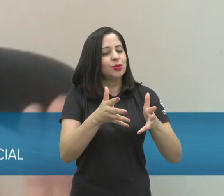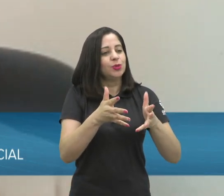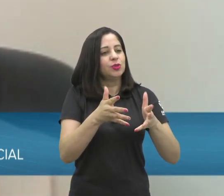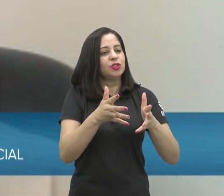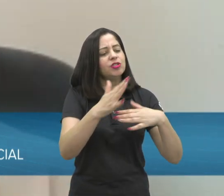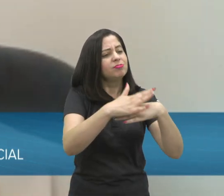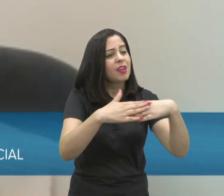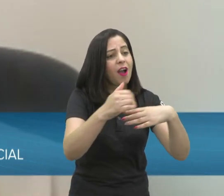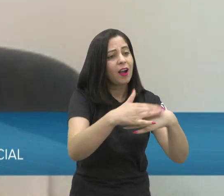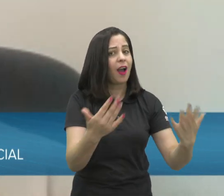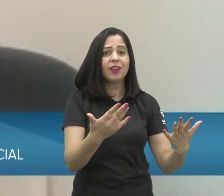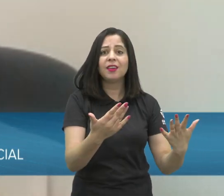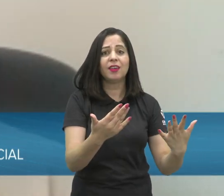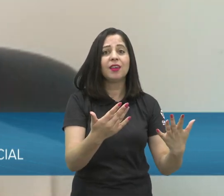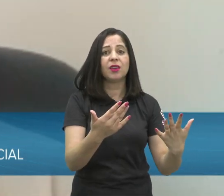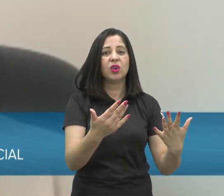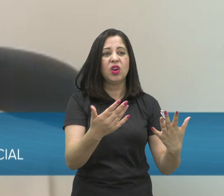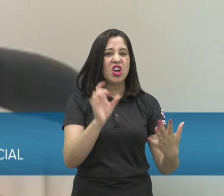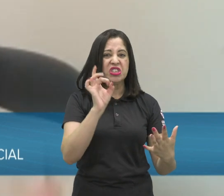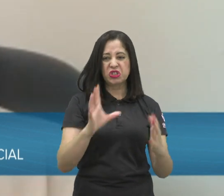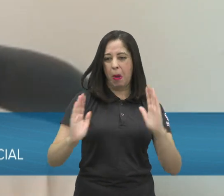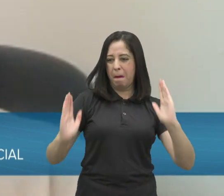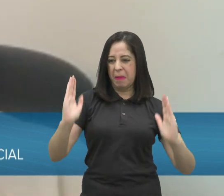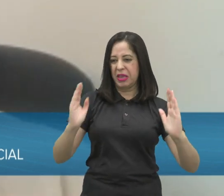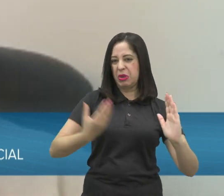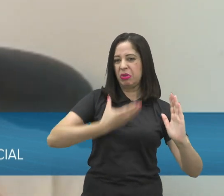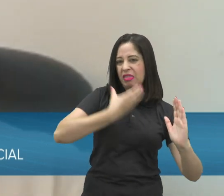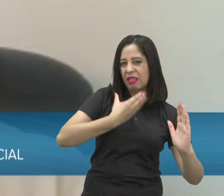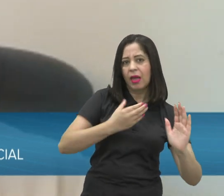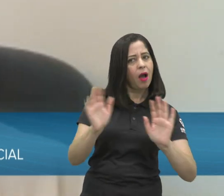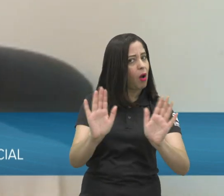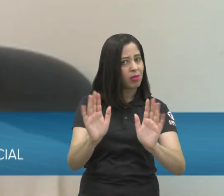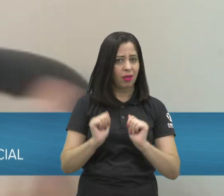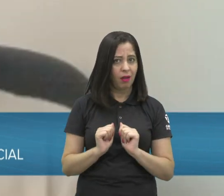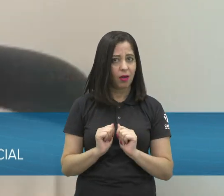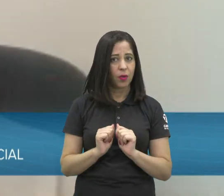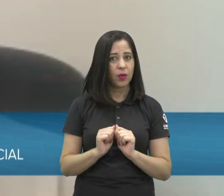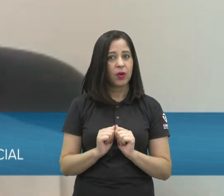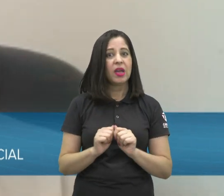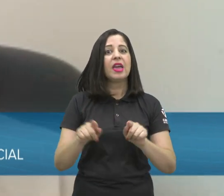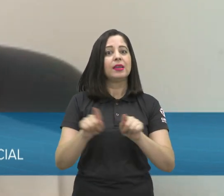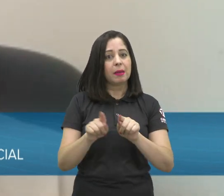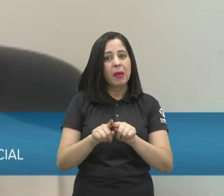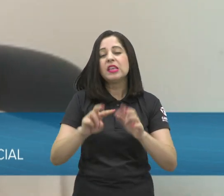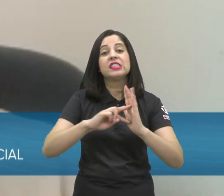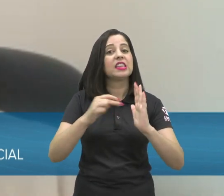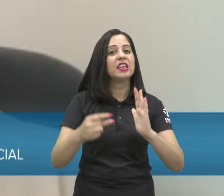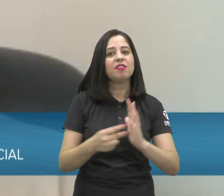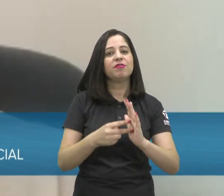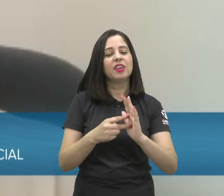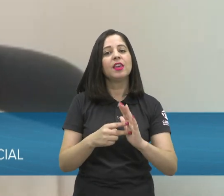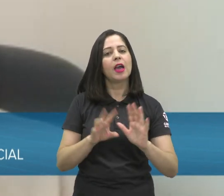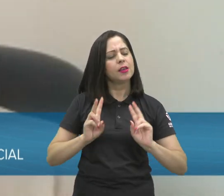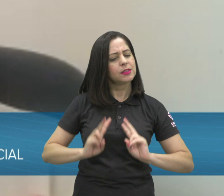vai mais do que só essas datas festivas, e também é muito mais até do que dar algo, né, dar algo material, é você estar ali de